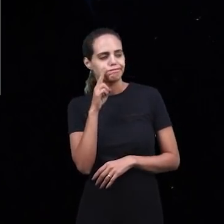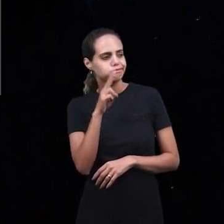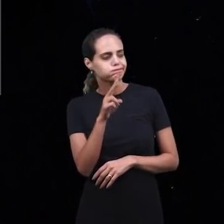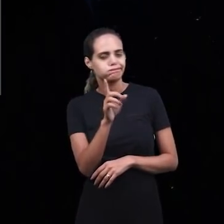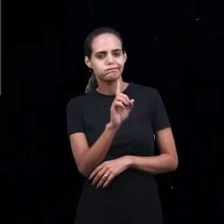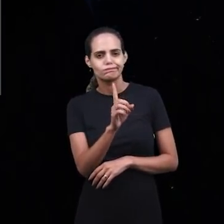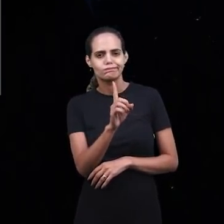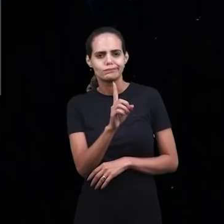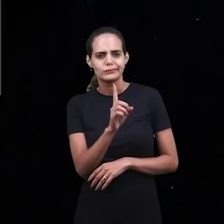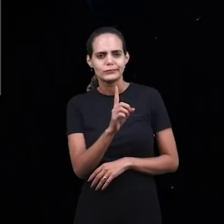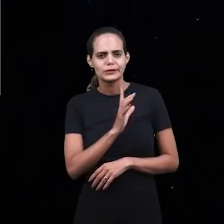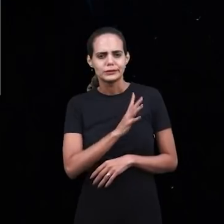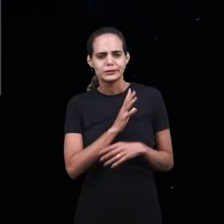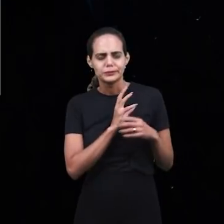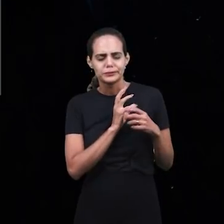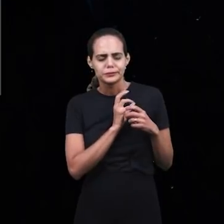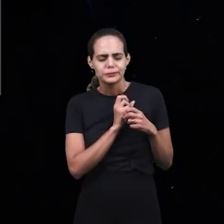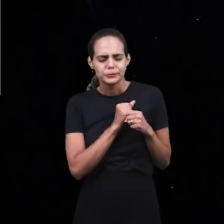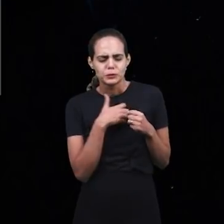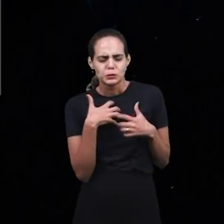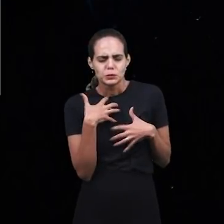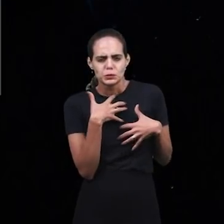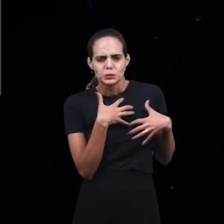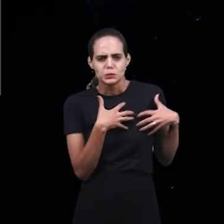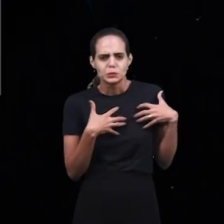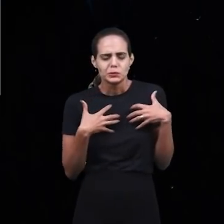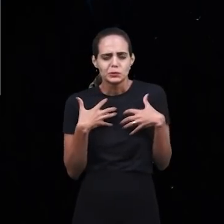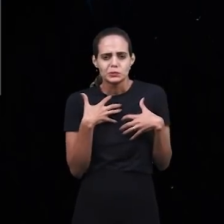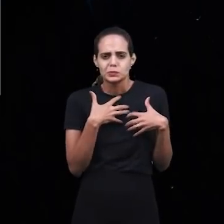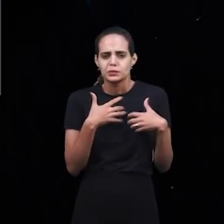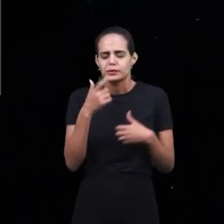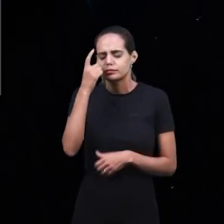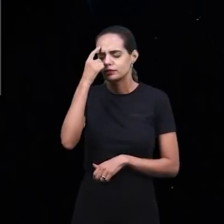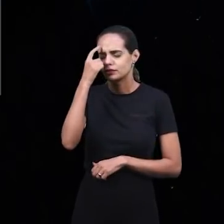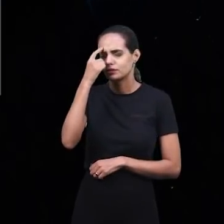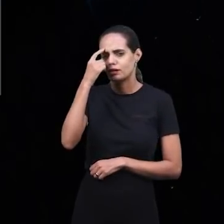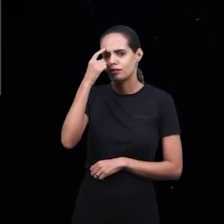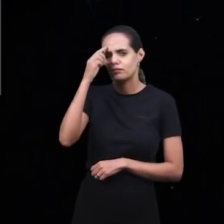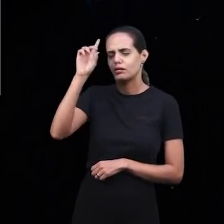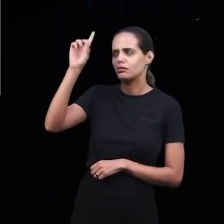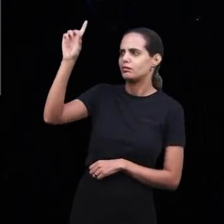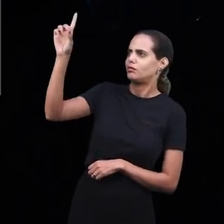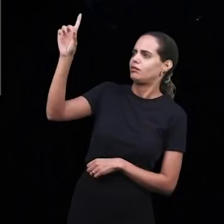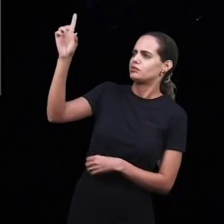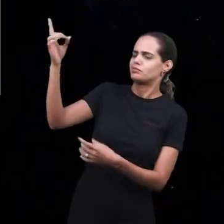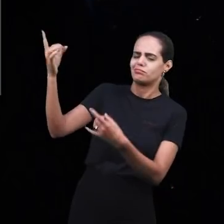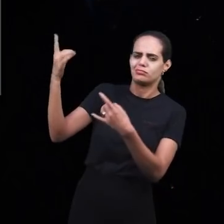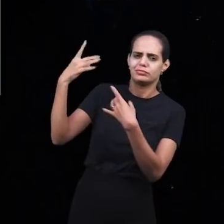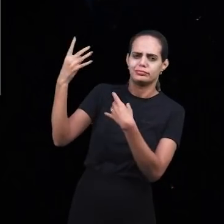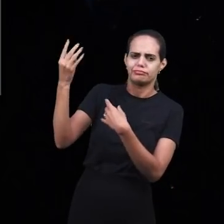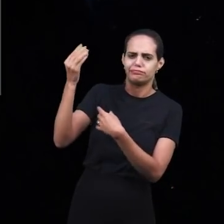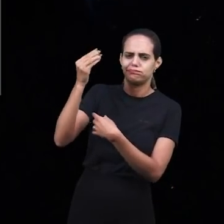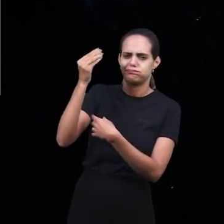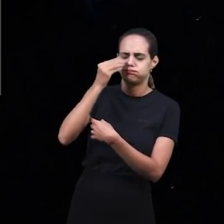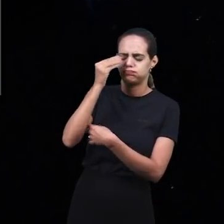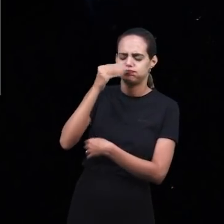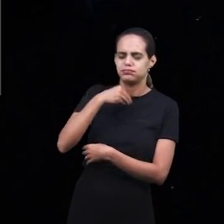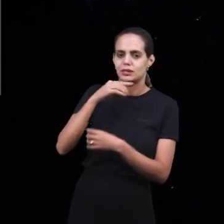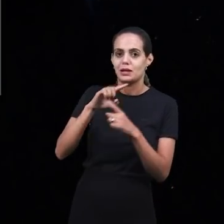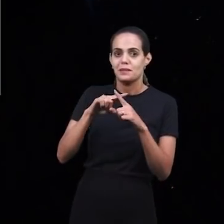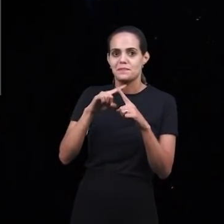no coração de Mary consumiu a sua fé, que dizia para si mesma que Deus a havia abandonado. Mas a voz